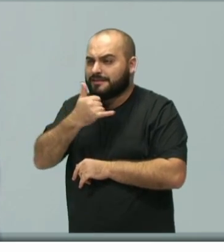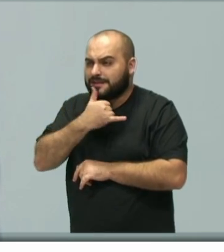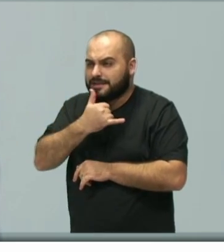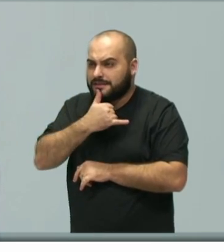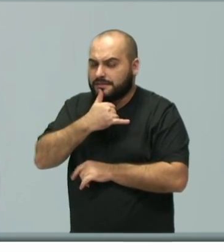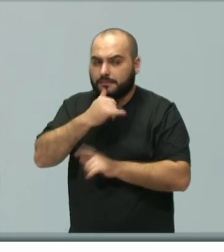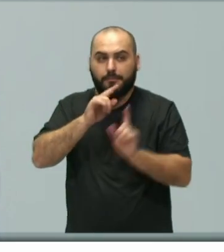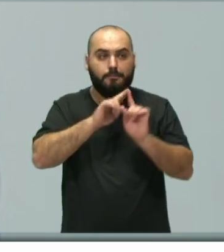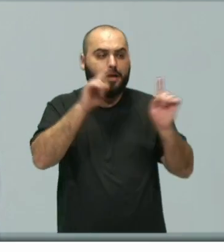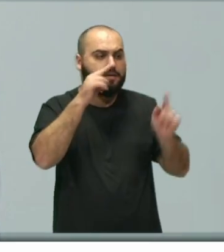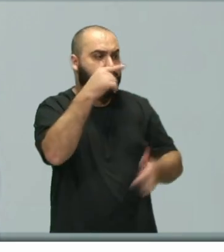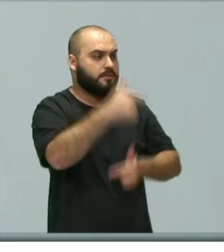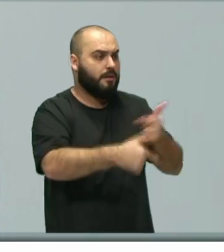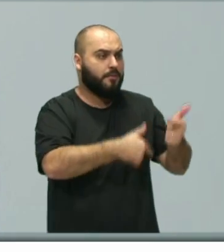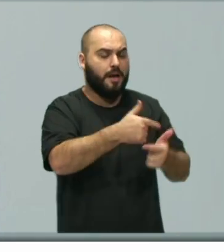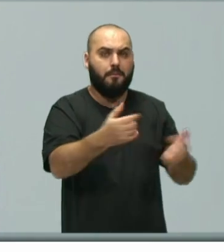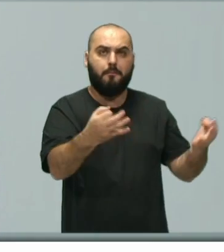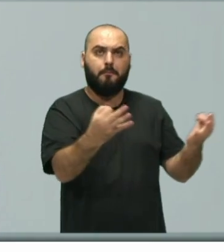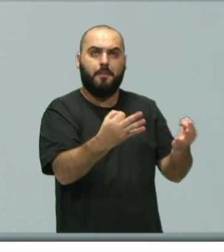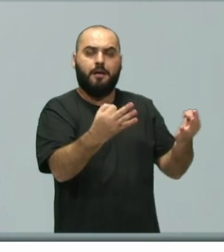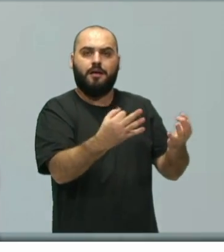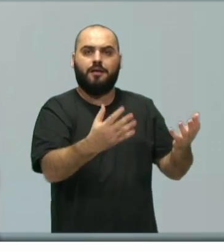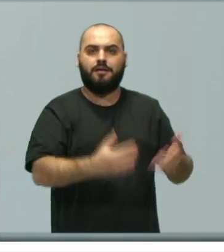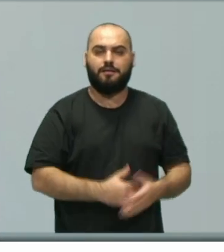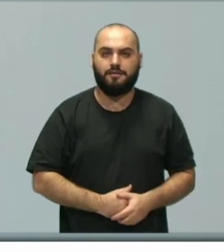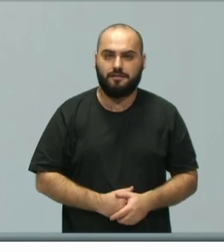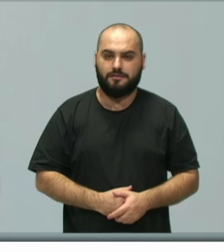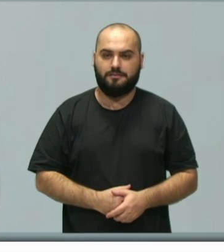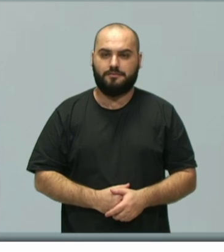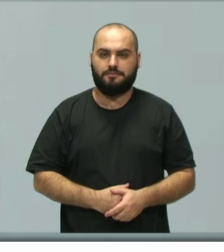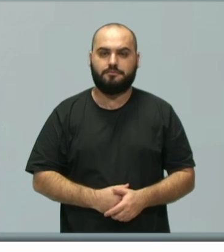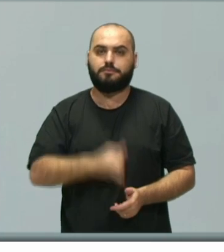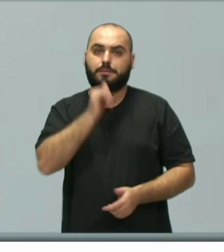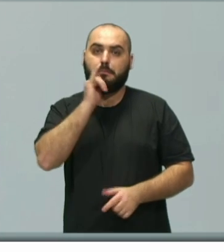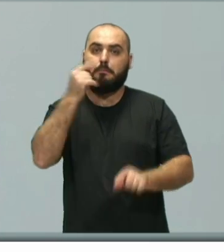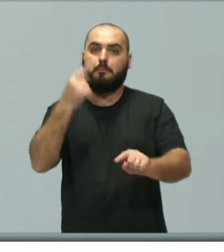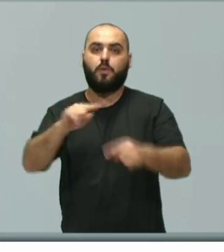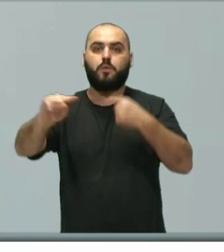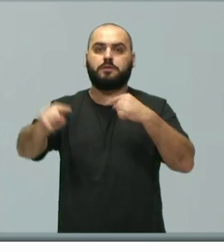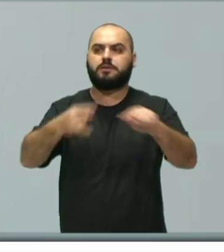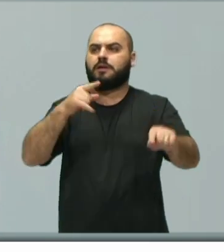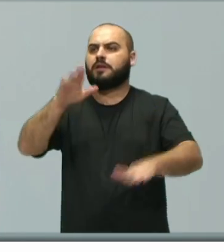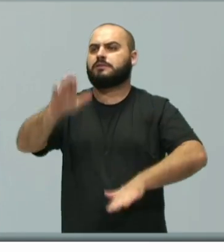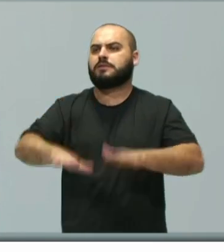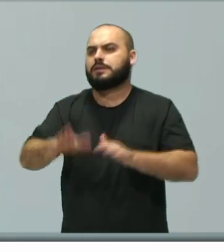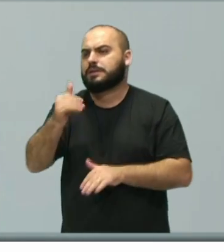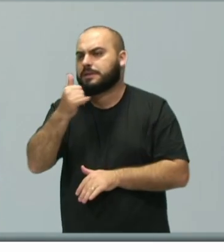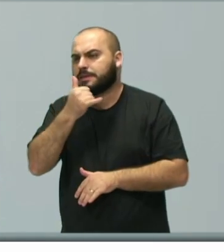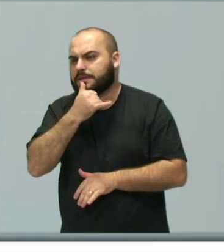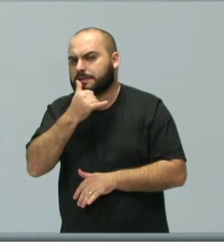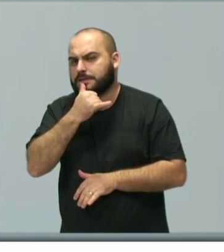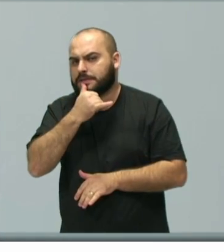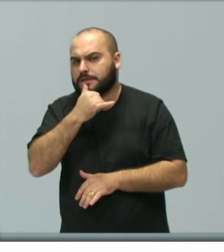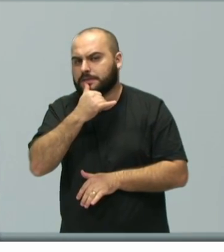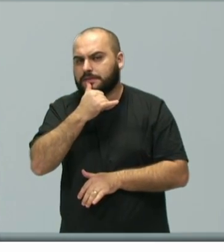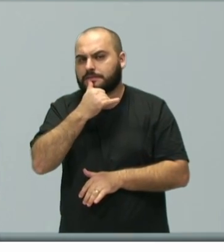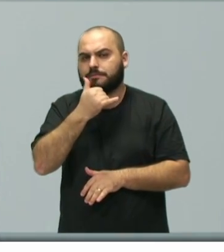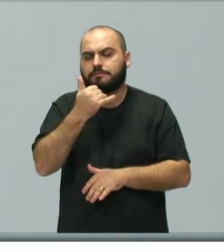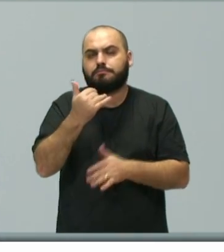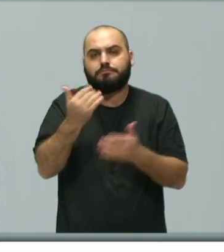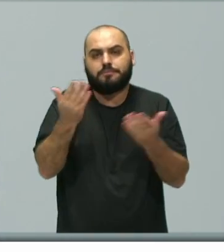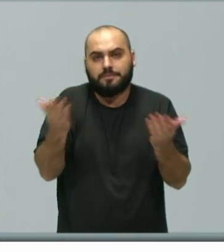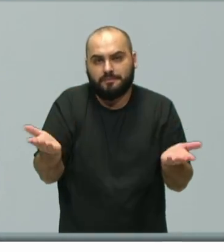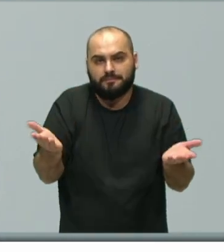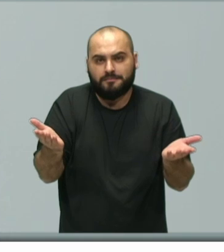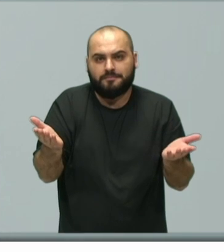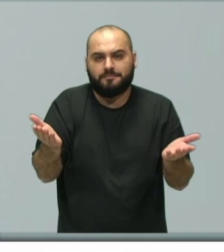obra é belíssima. A situação, músicas, né? Às vezes muito tristes, lindíssimas.